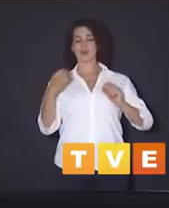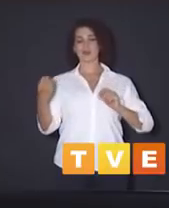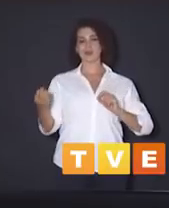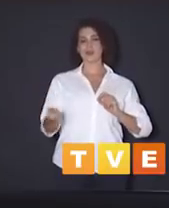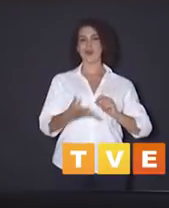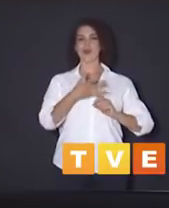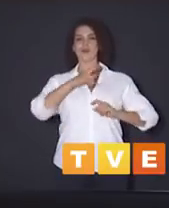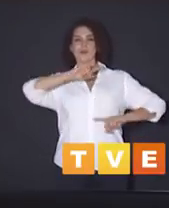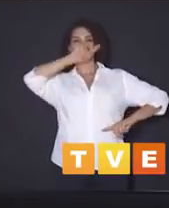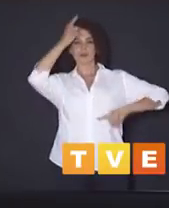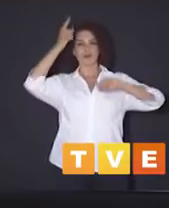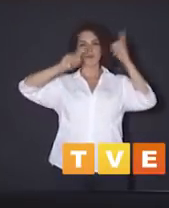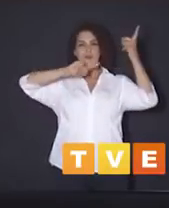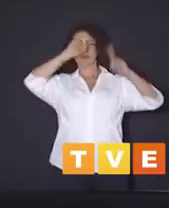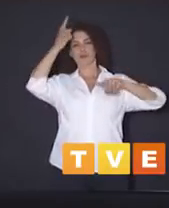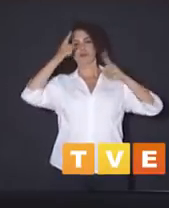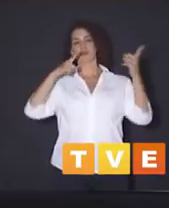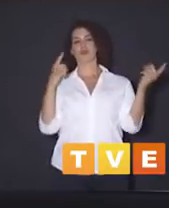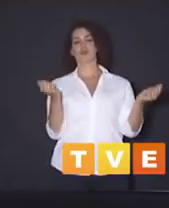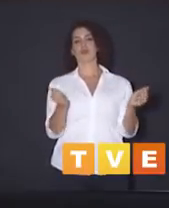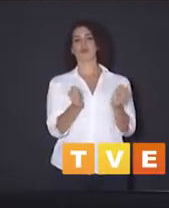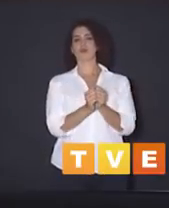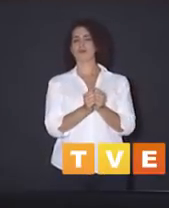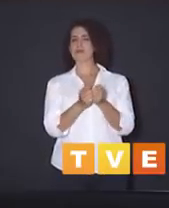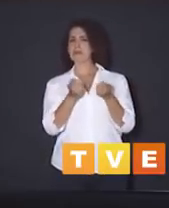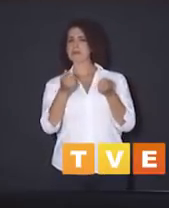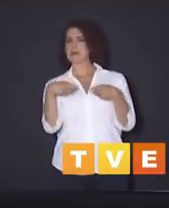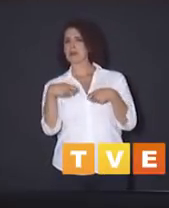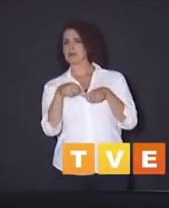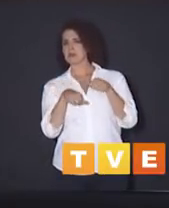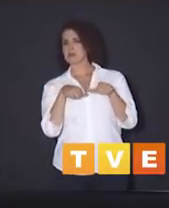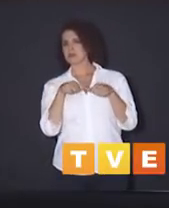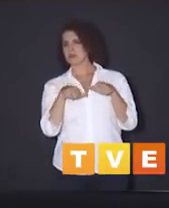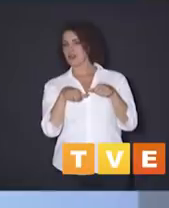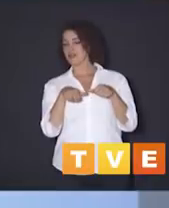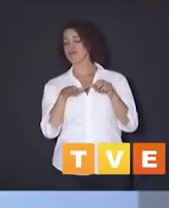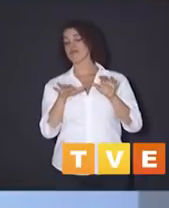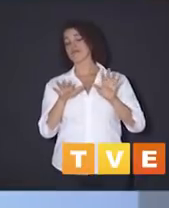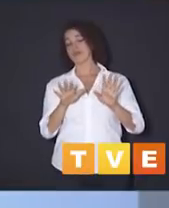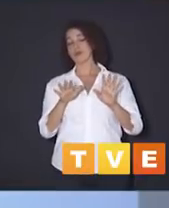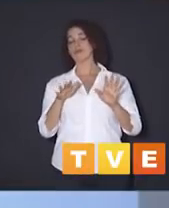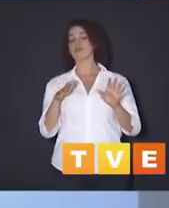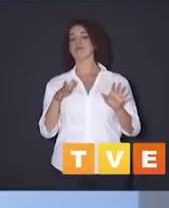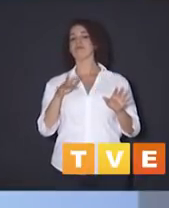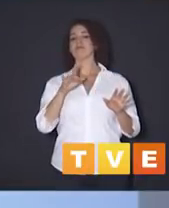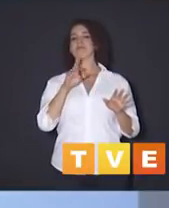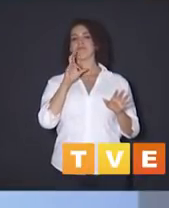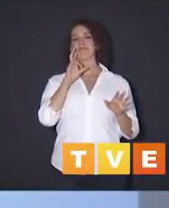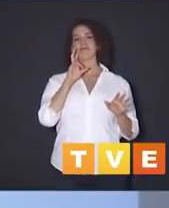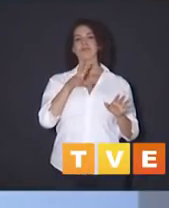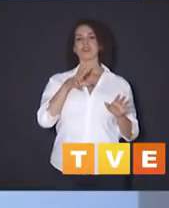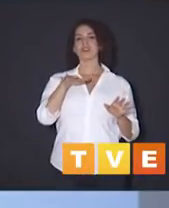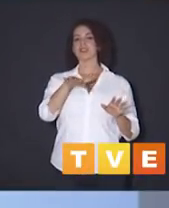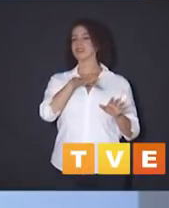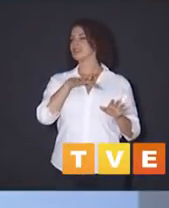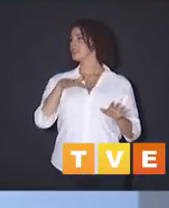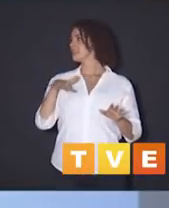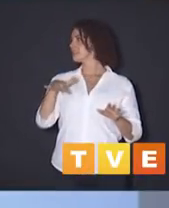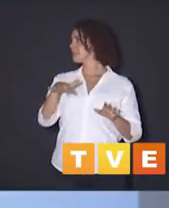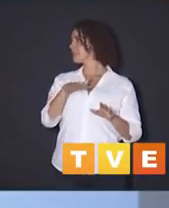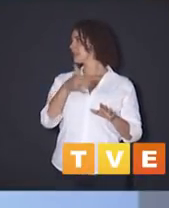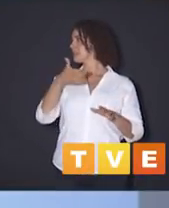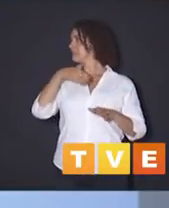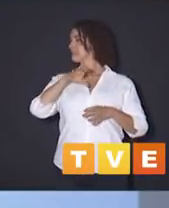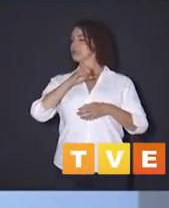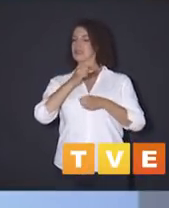cocriação podemos mudar e vem então esse cenário né de decênio que